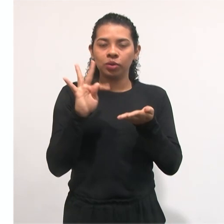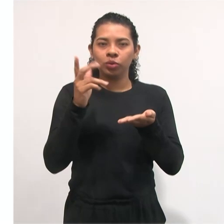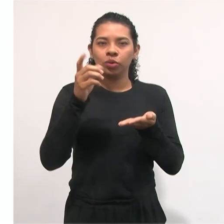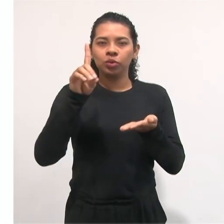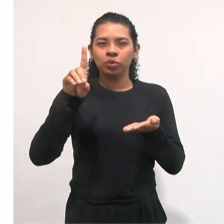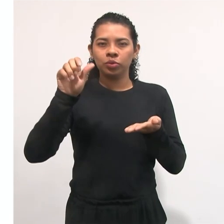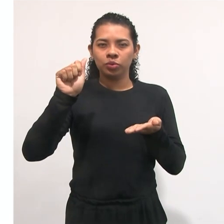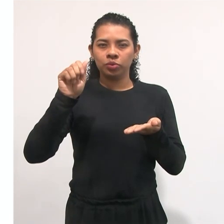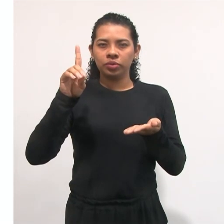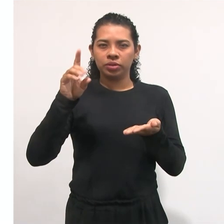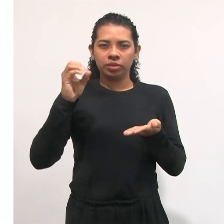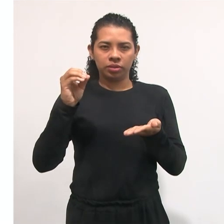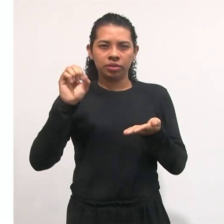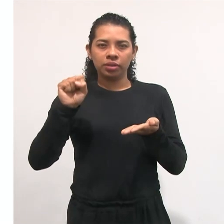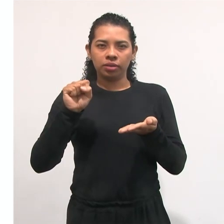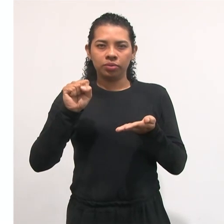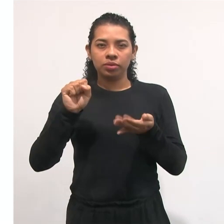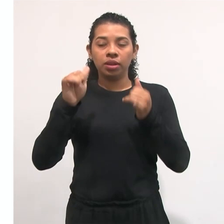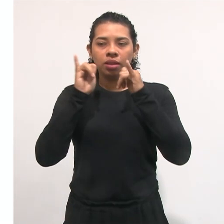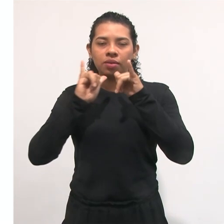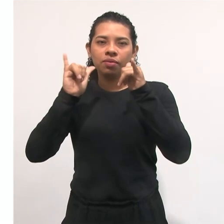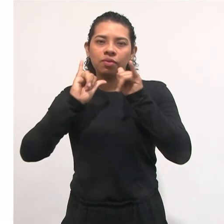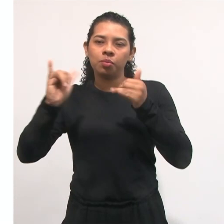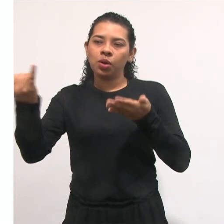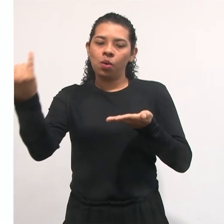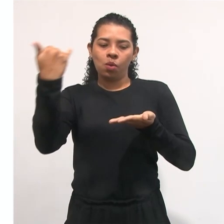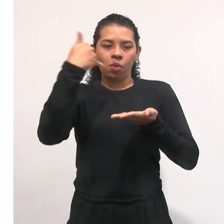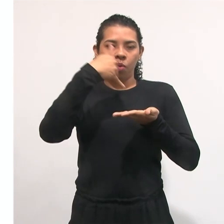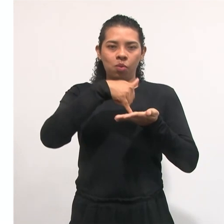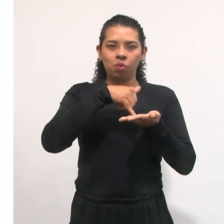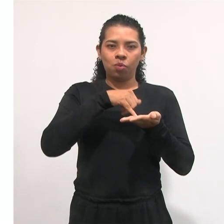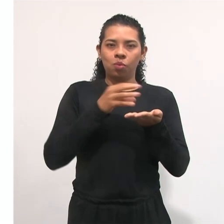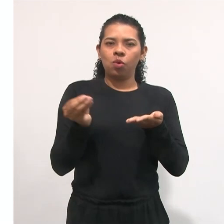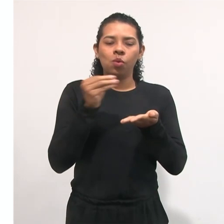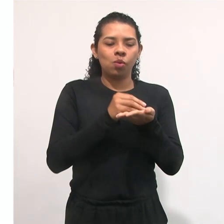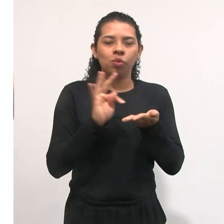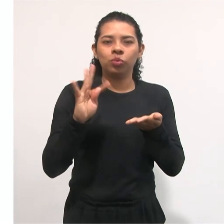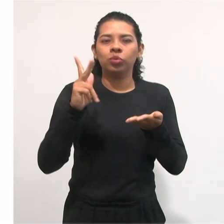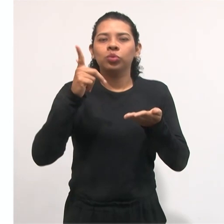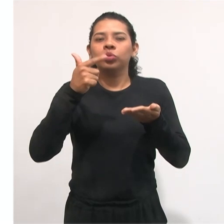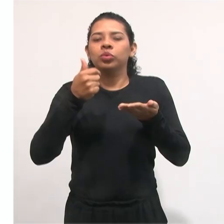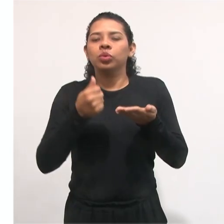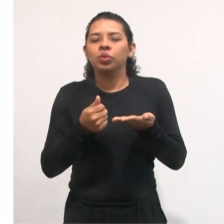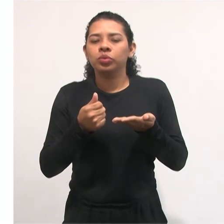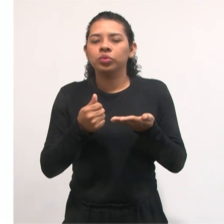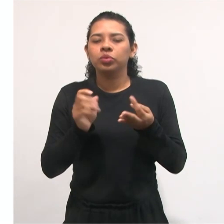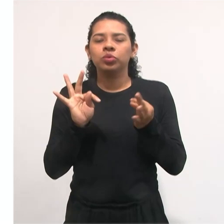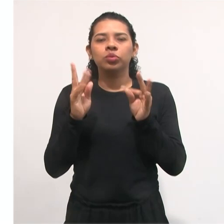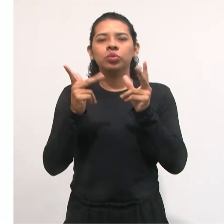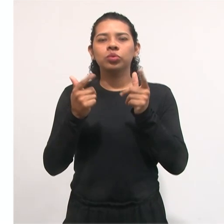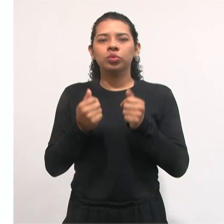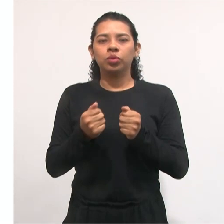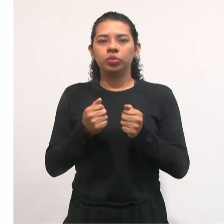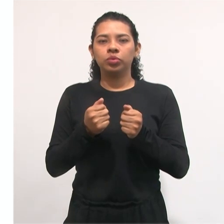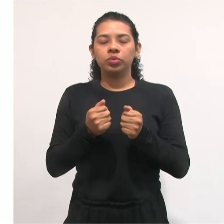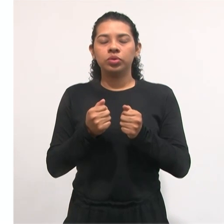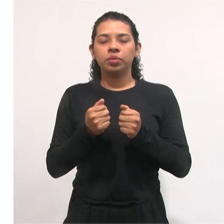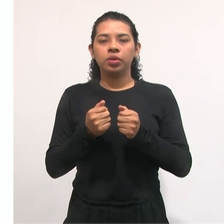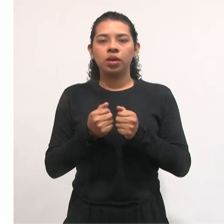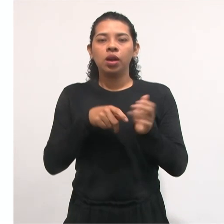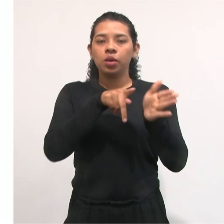interpretação, ok? Conjunto de dados do estudo são todos os dados